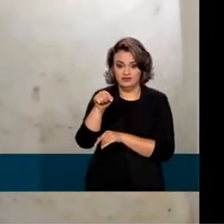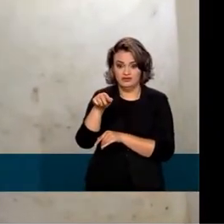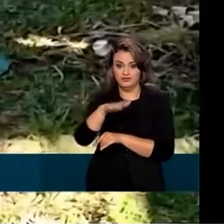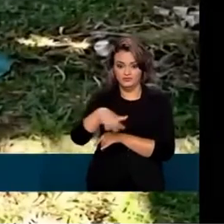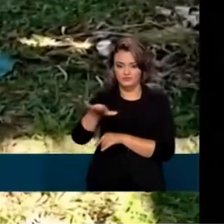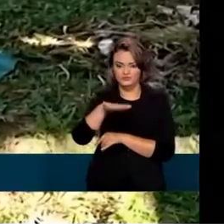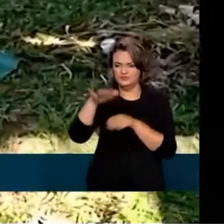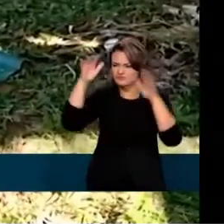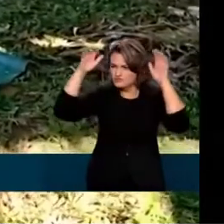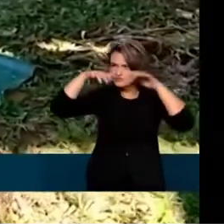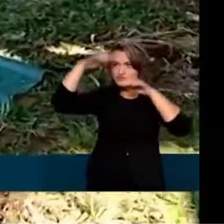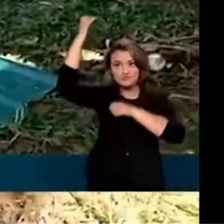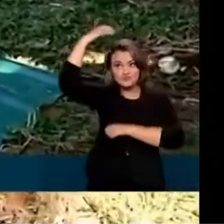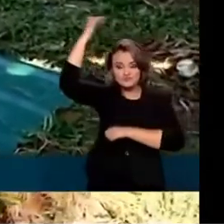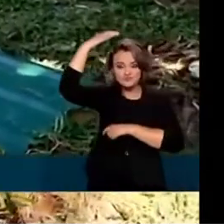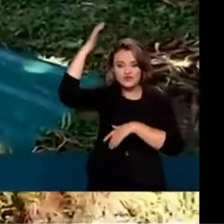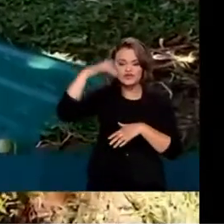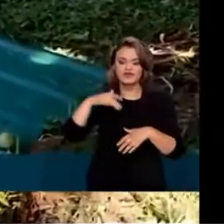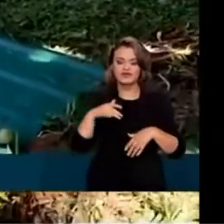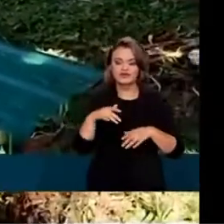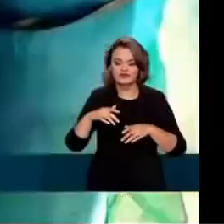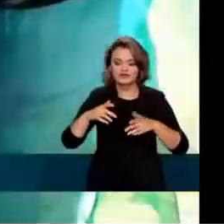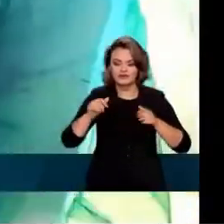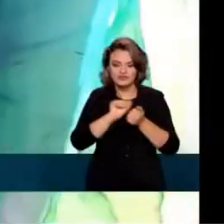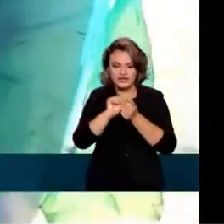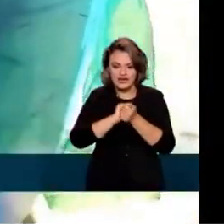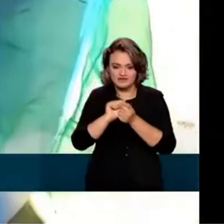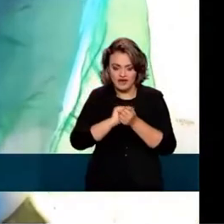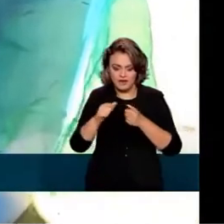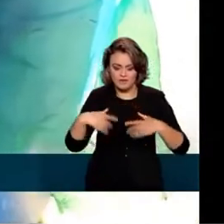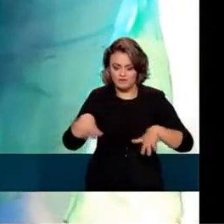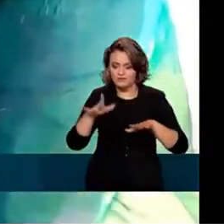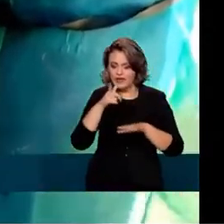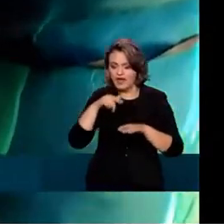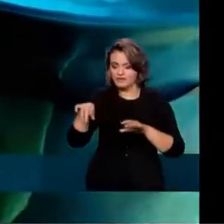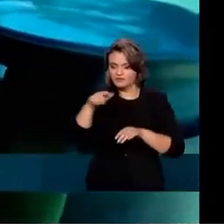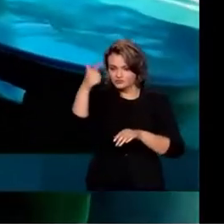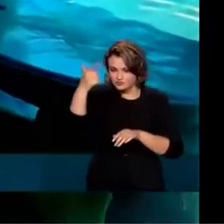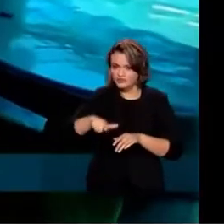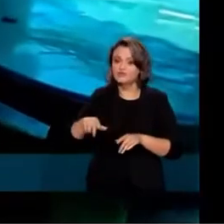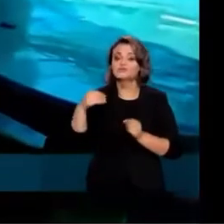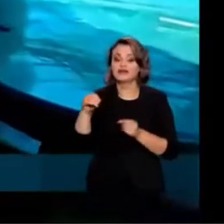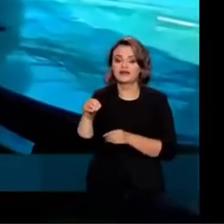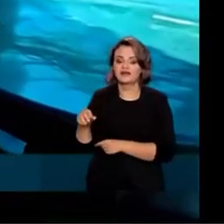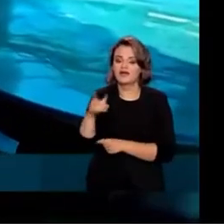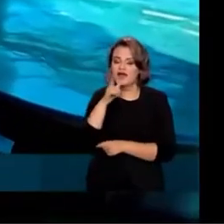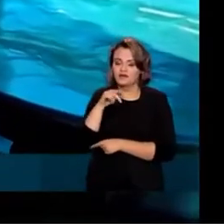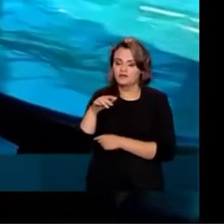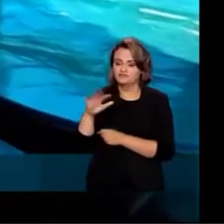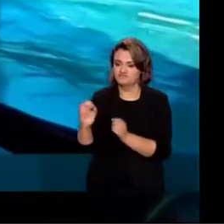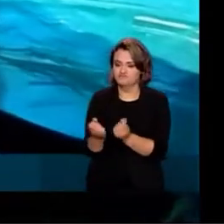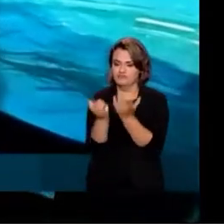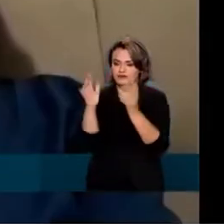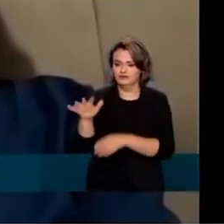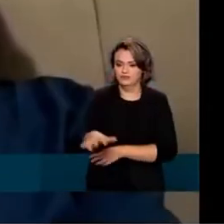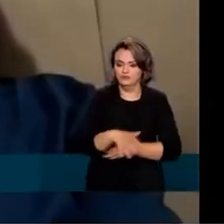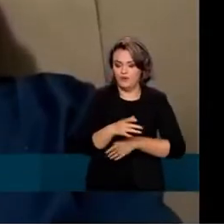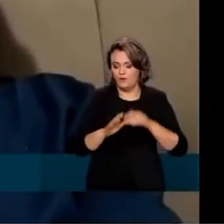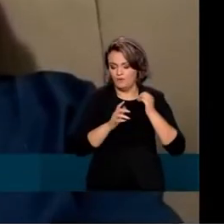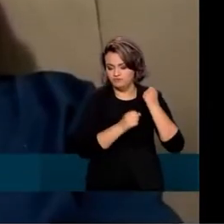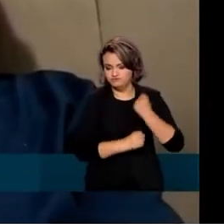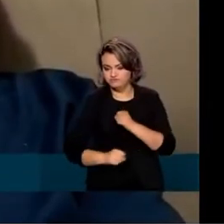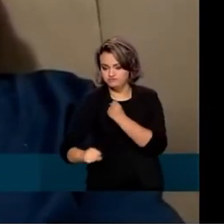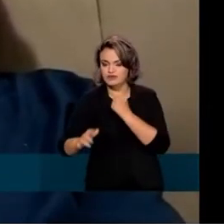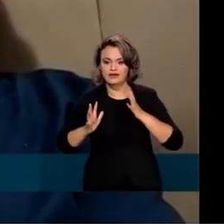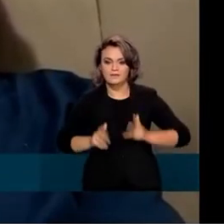de todos os chuveiros e da máquina de lavar roupas. Tudo é reutilizado para molhar as plantas ou lavar o quintal. Quando ela